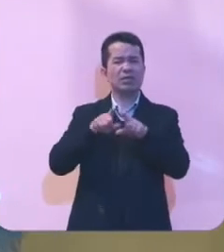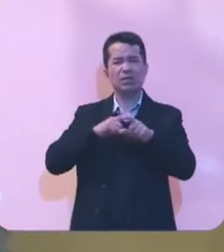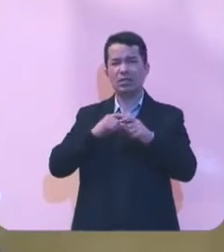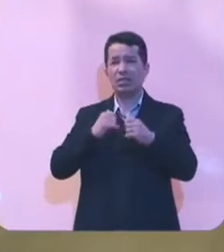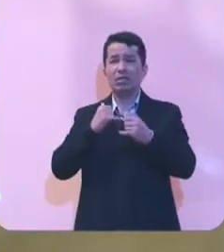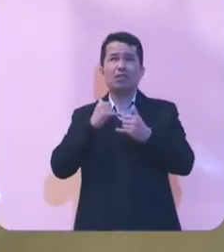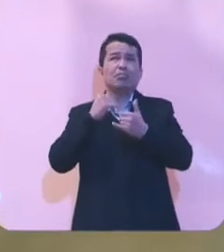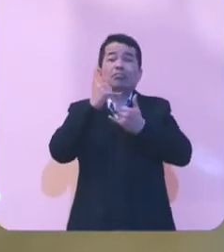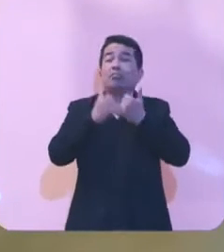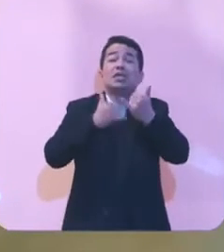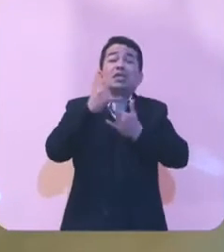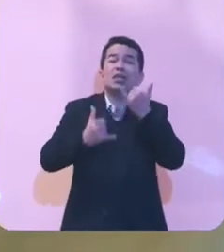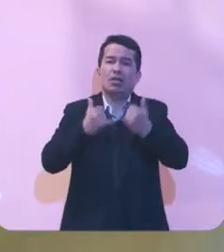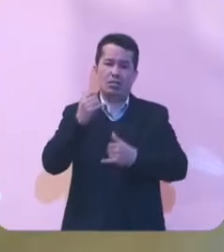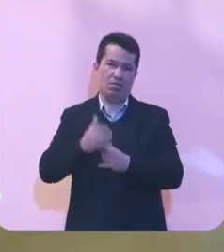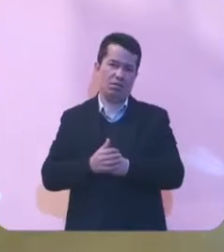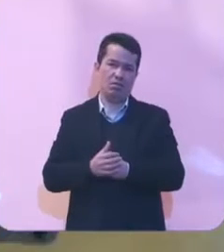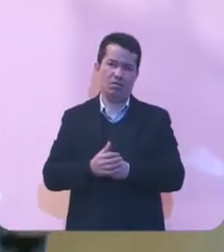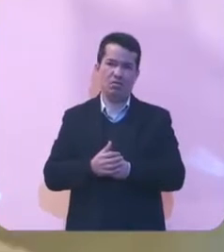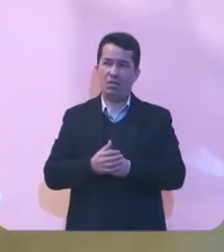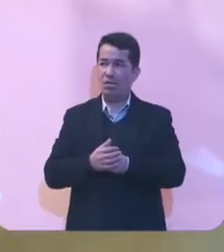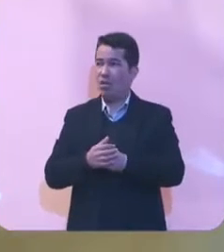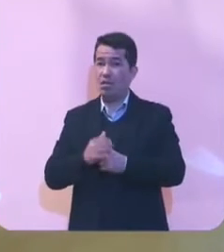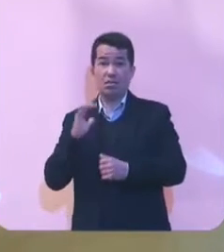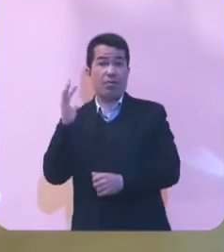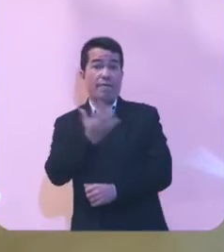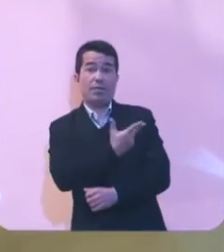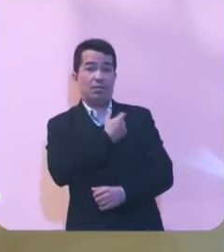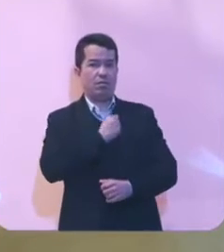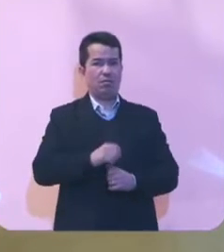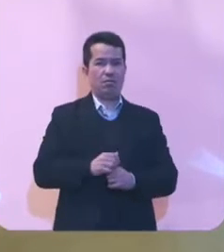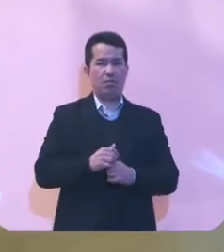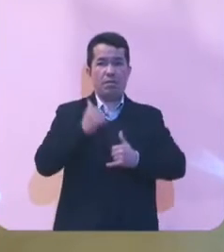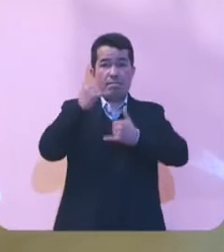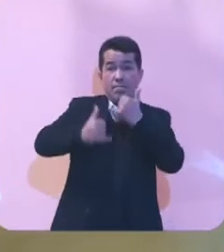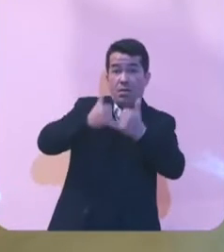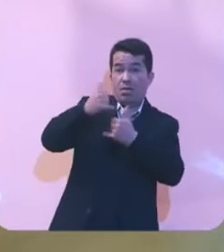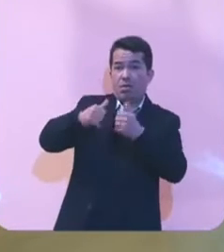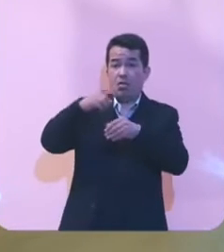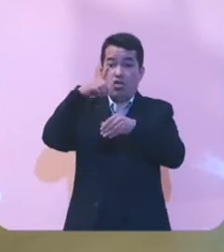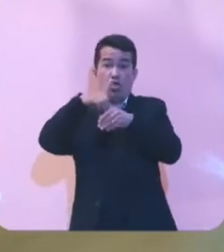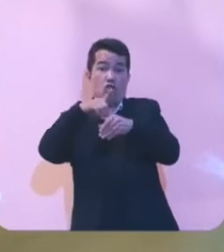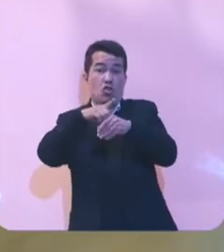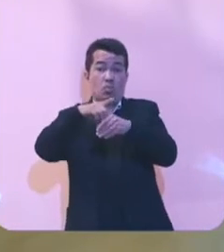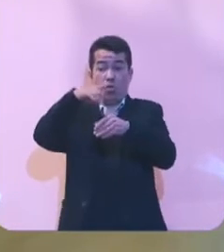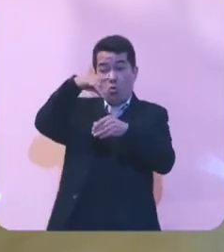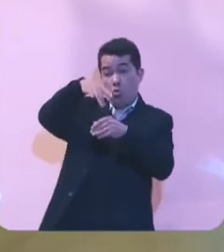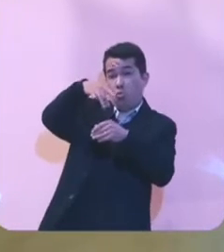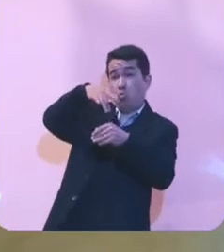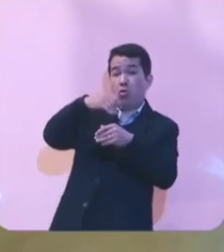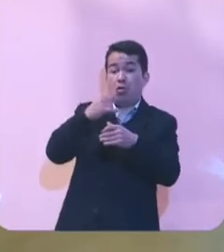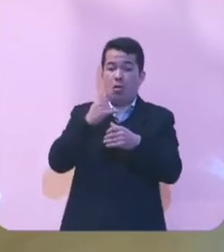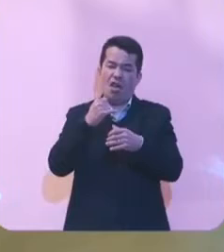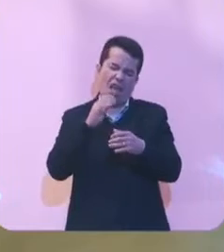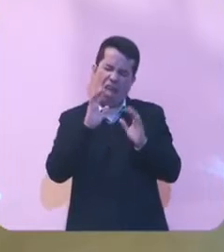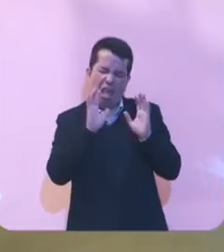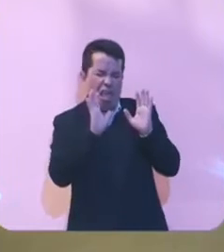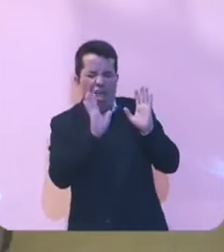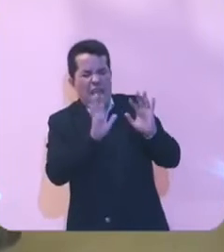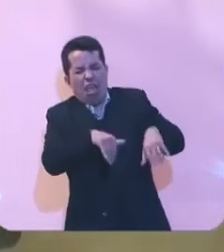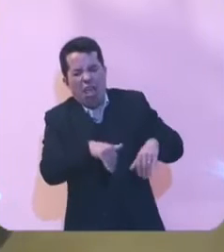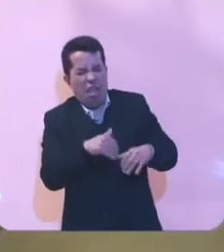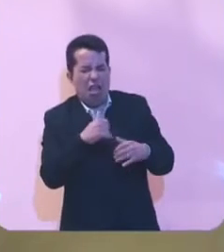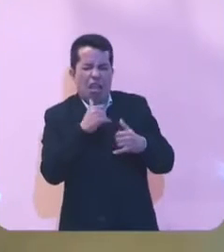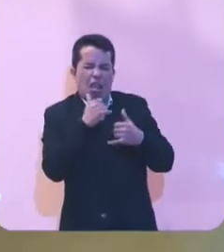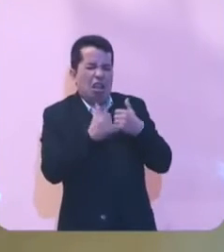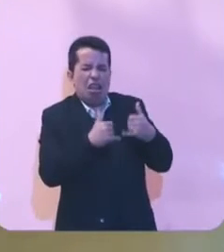gente brinca até com os dízimos, com as ofertas, porque a gente não vê seriedade nessas coisas. Mas